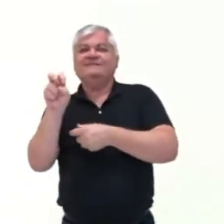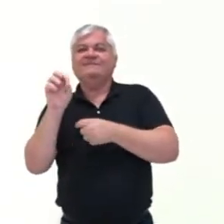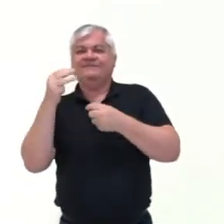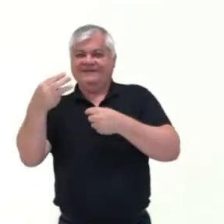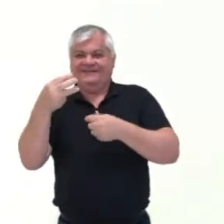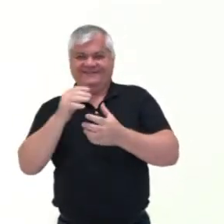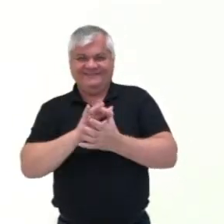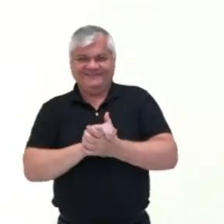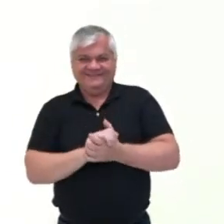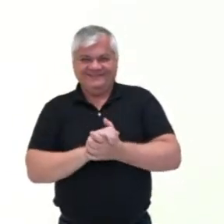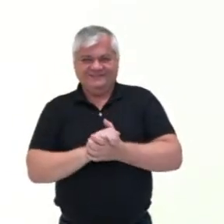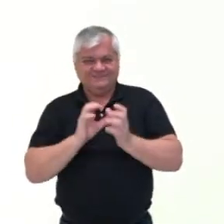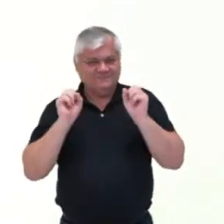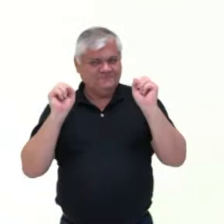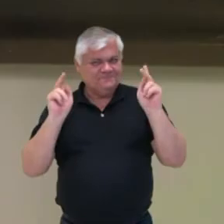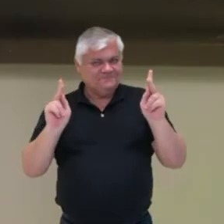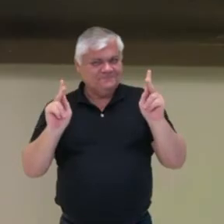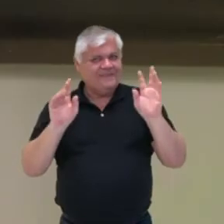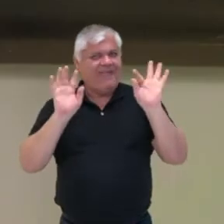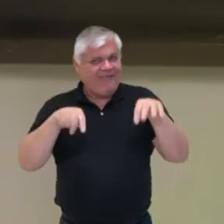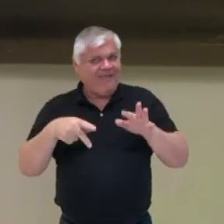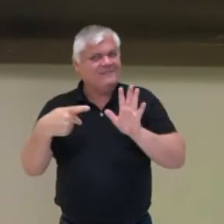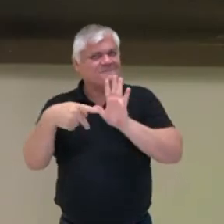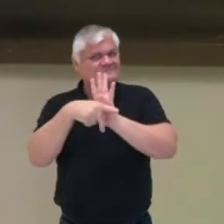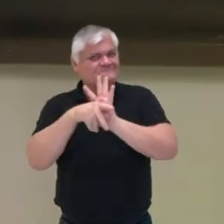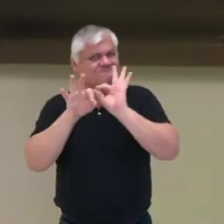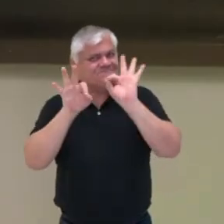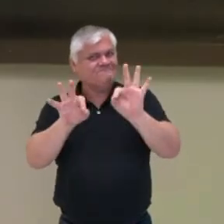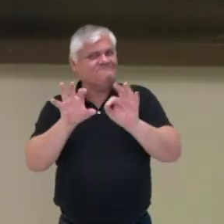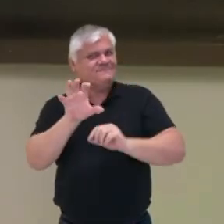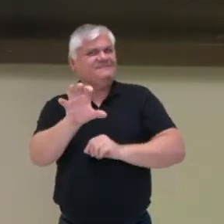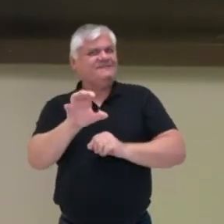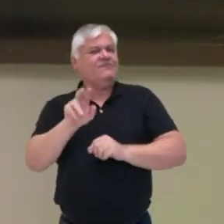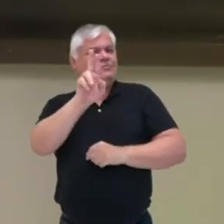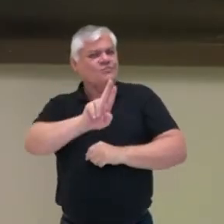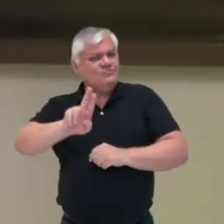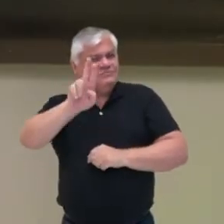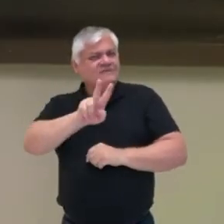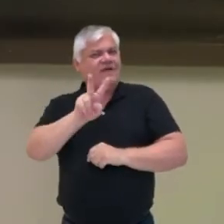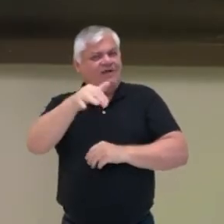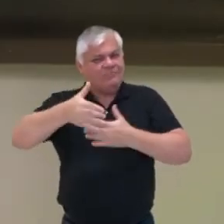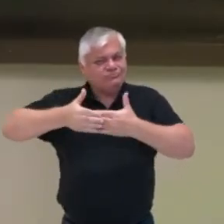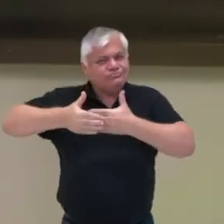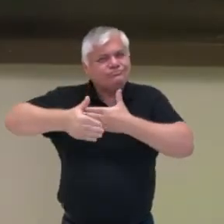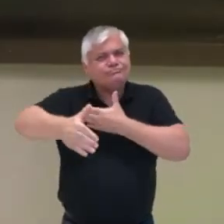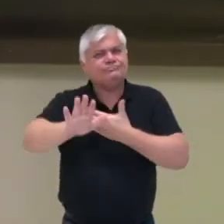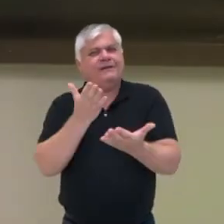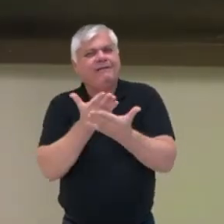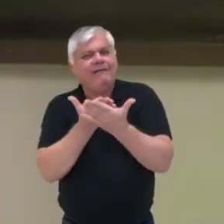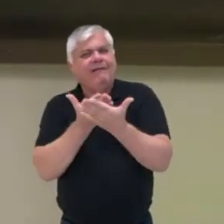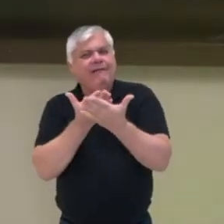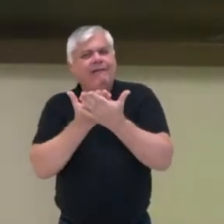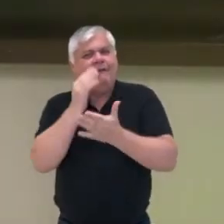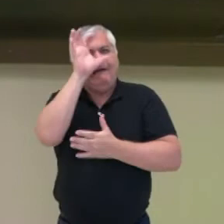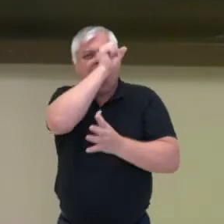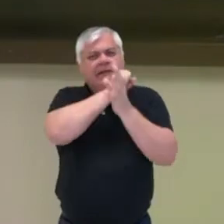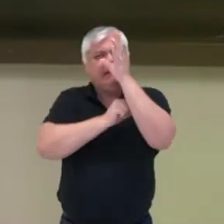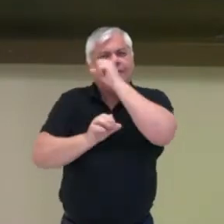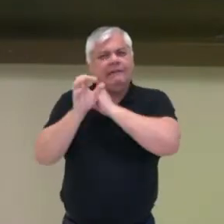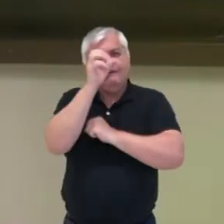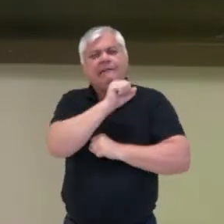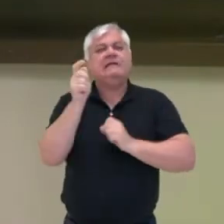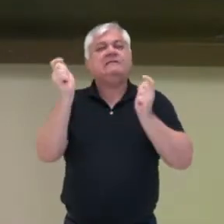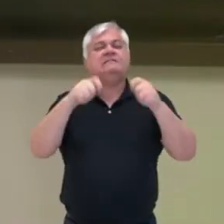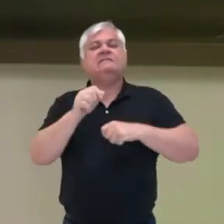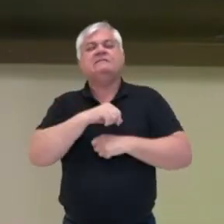ok? Então, essa é a propriedade que nós vamos usar bastante agora. Vocês vão aprender a trabalhar com ela e vão ver que a gente